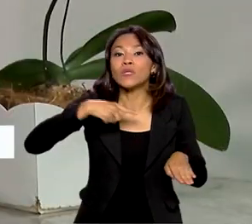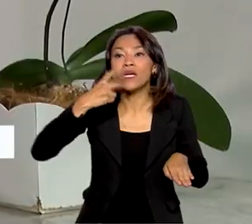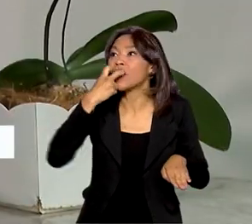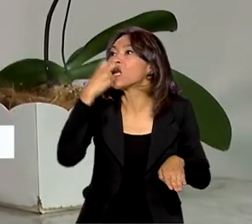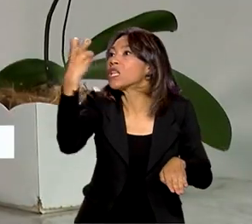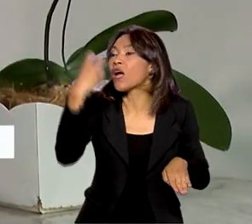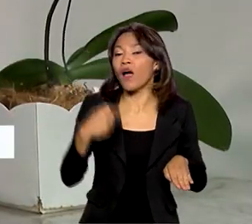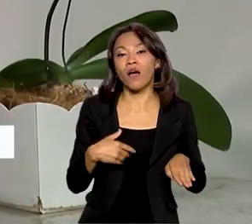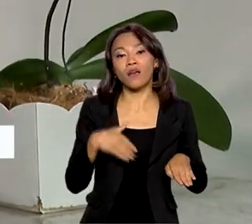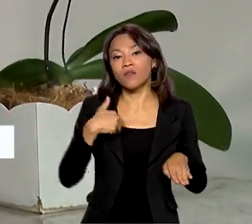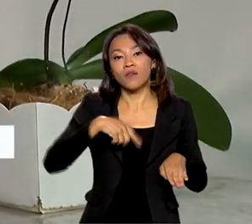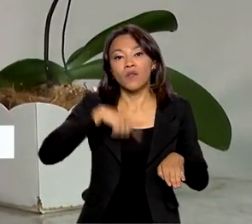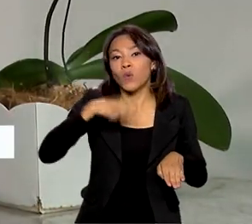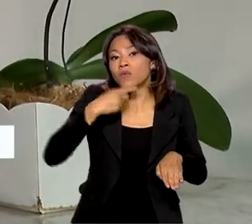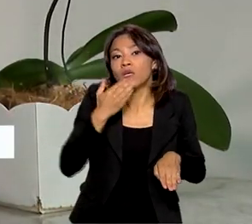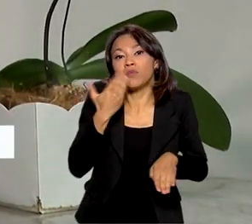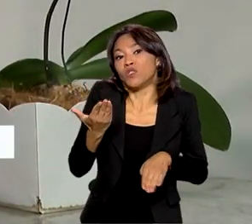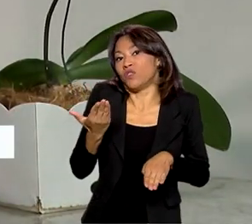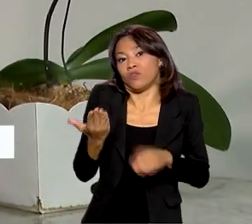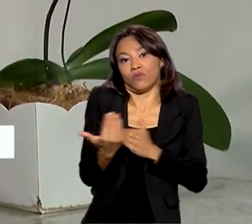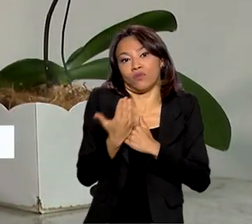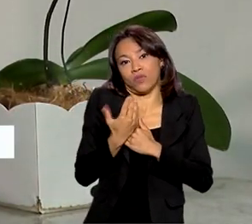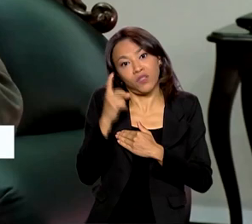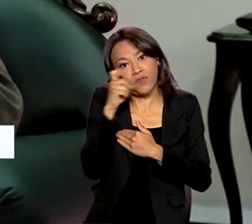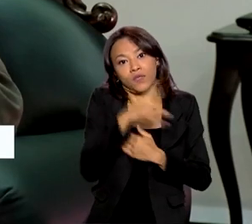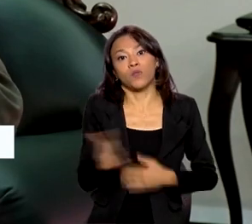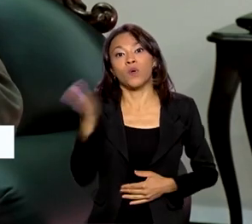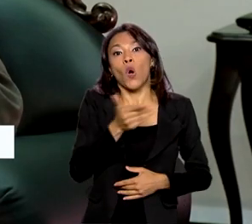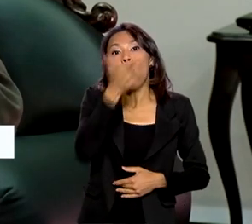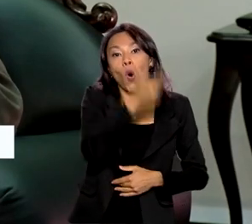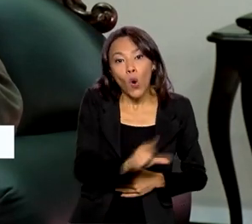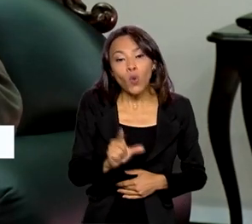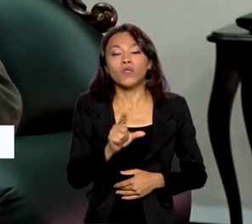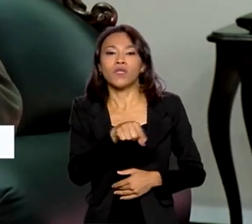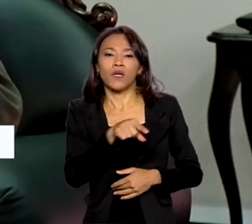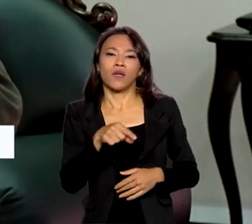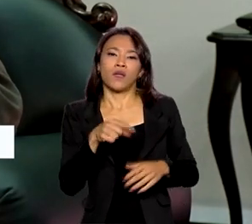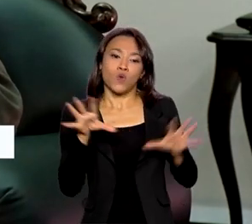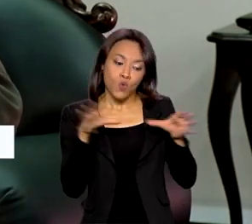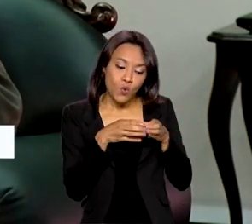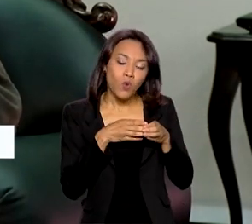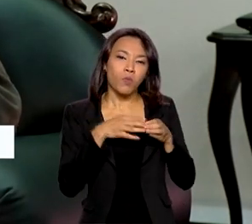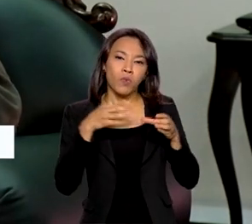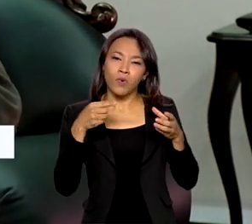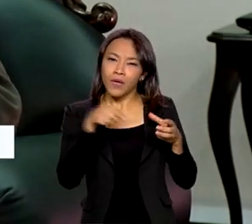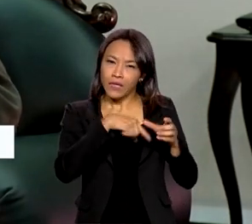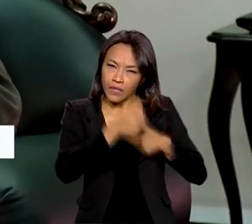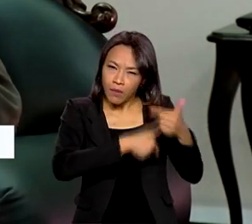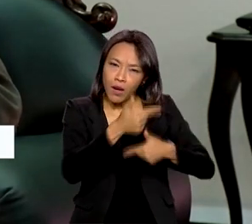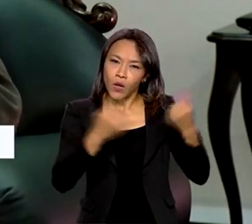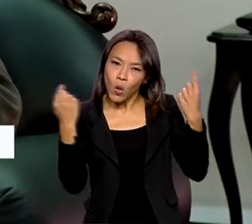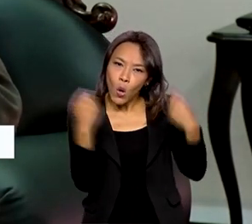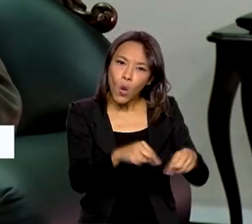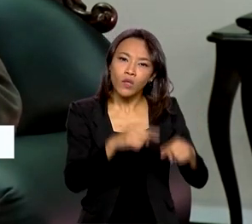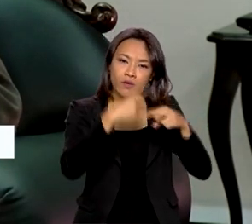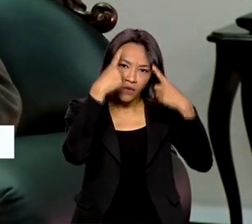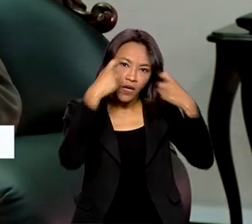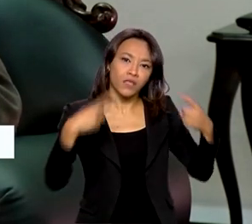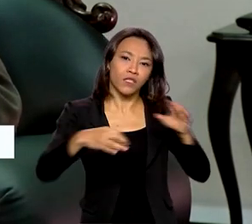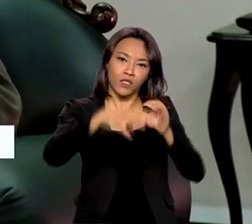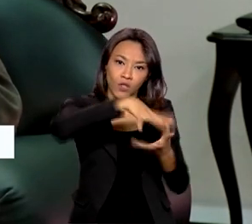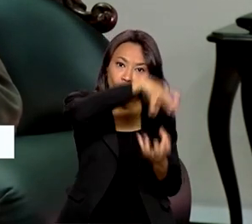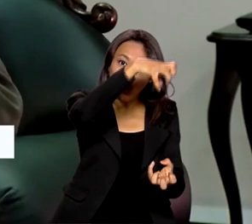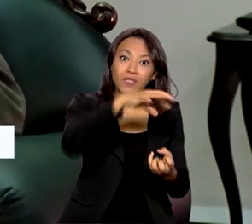não pede socorro é muito difícil operação versus os dois Combate à violência contra idosos 400 pessoas presas mais de